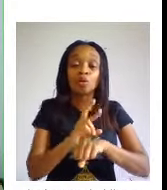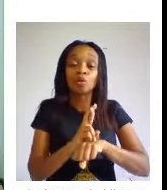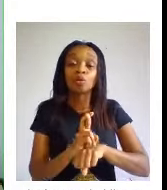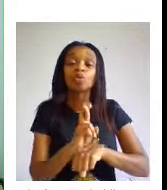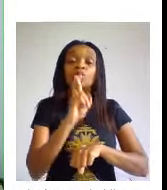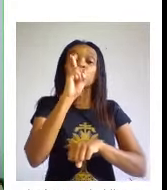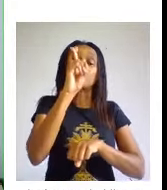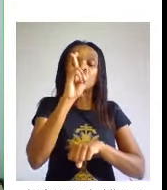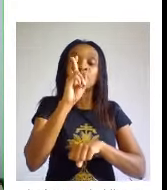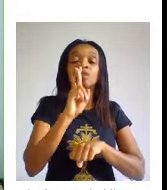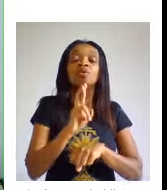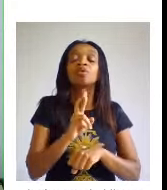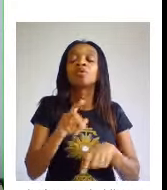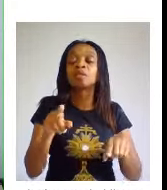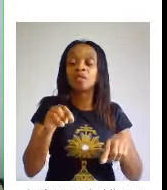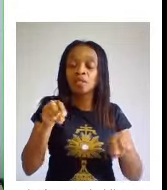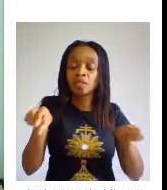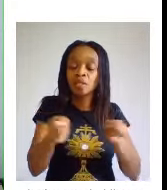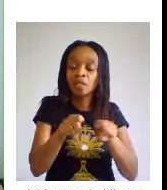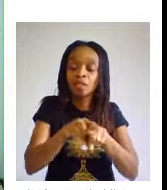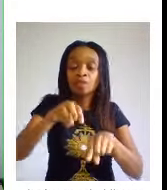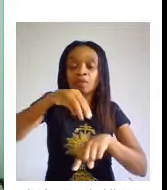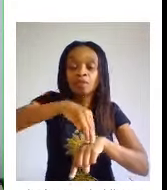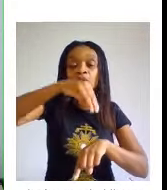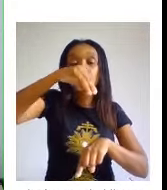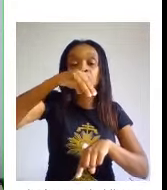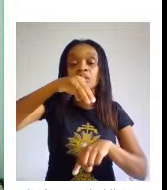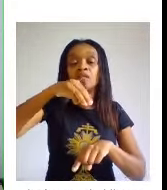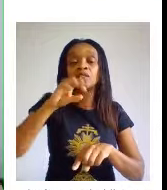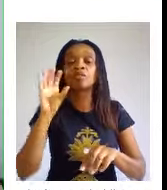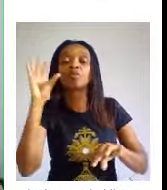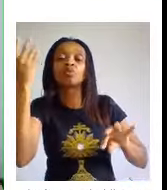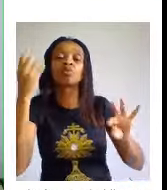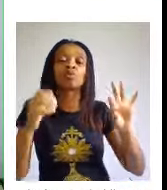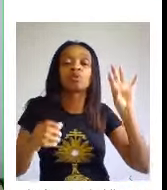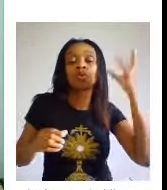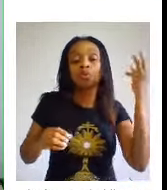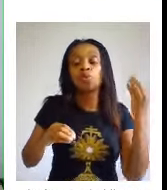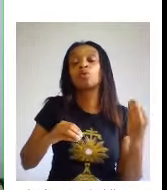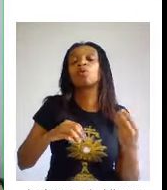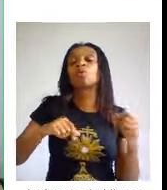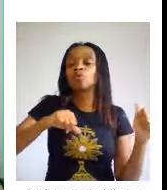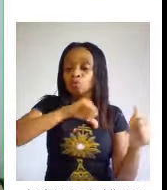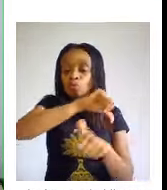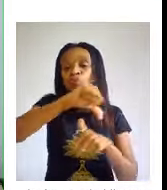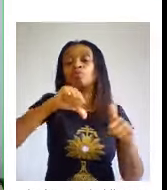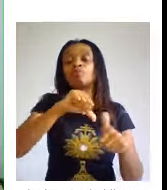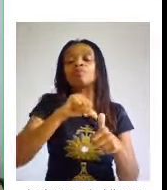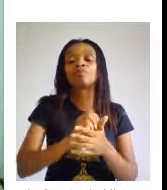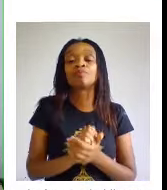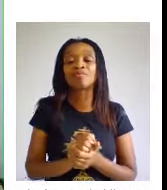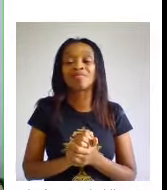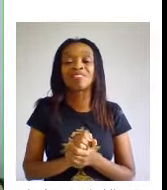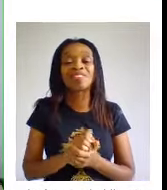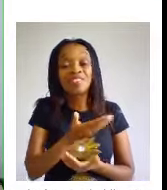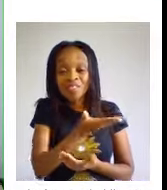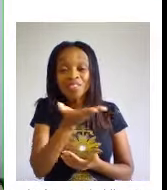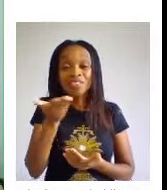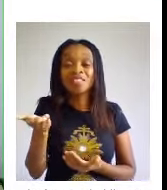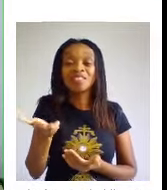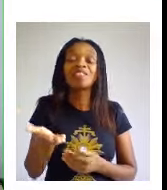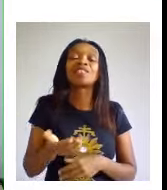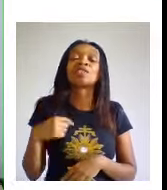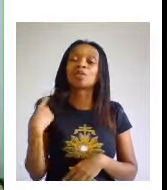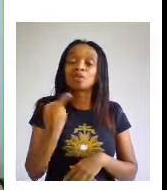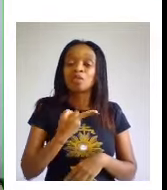estudou mestrado e doutorado em modelagem climática e mudanças climáticas no INPE. Então, com vocês,